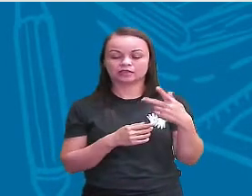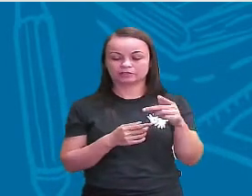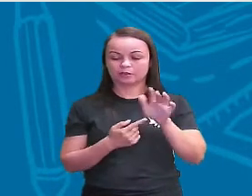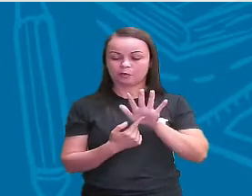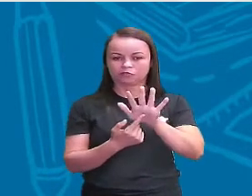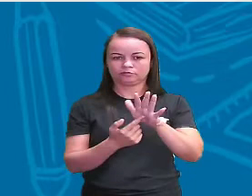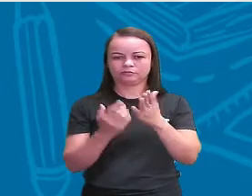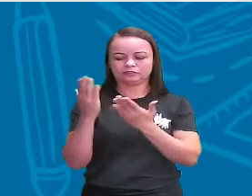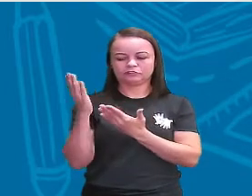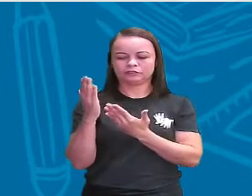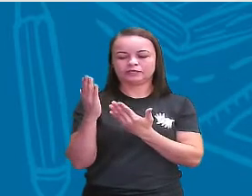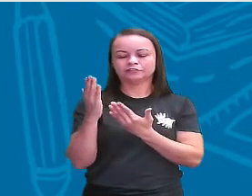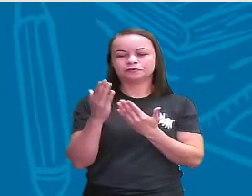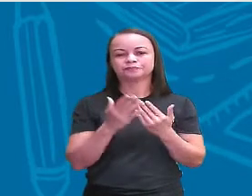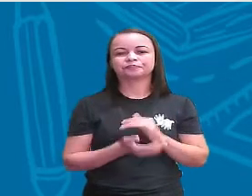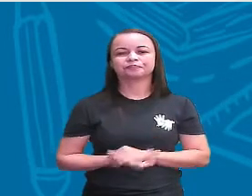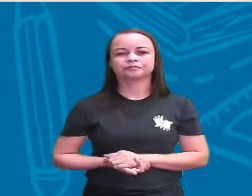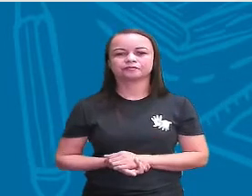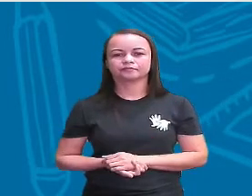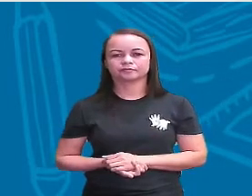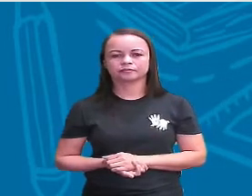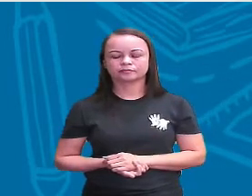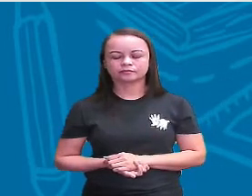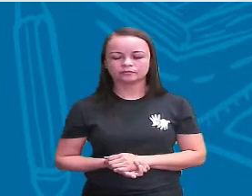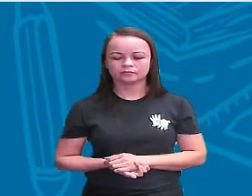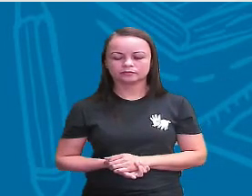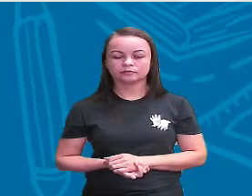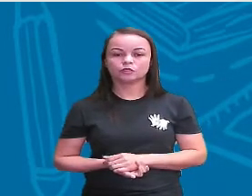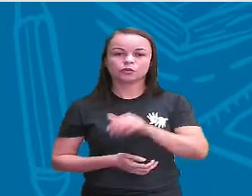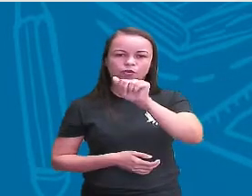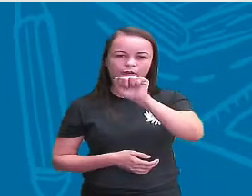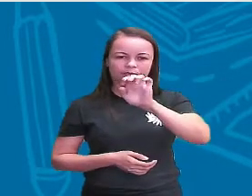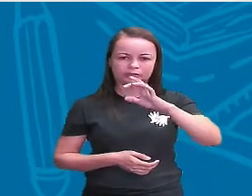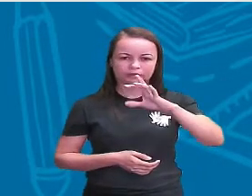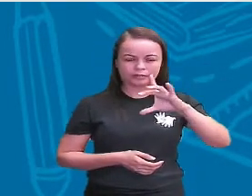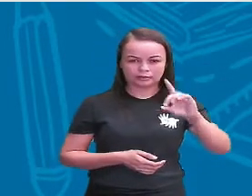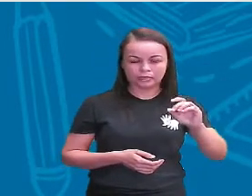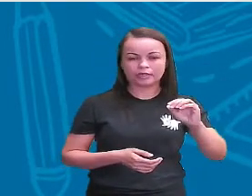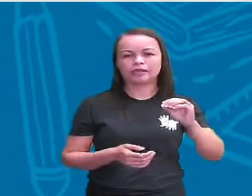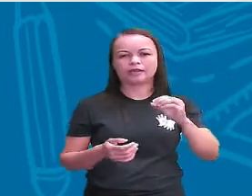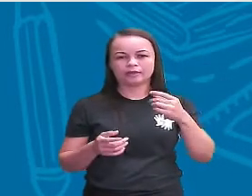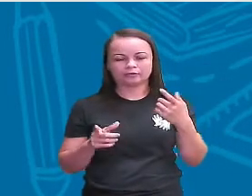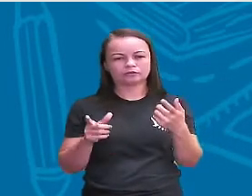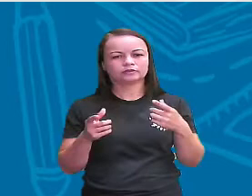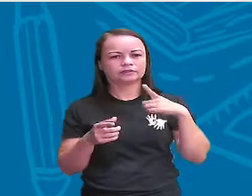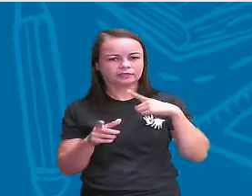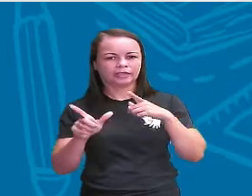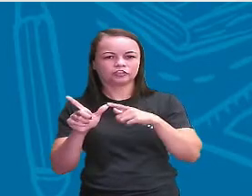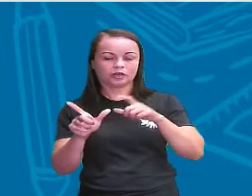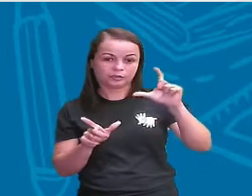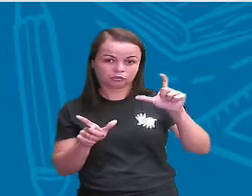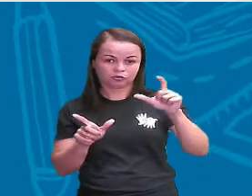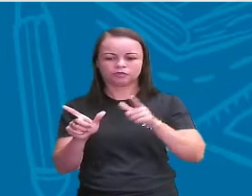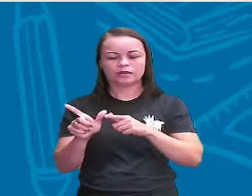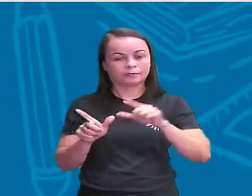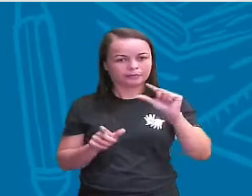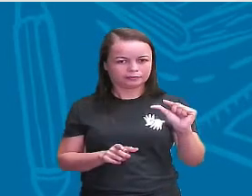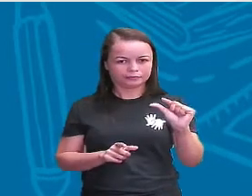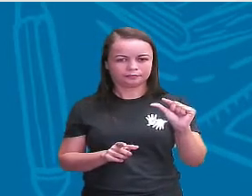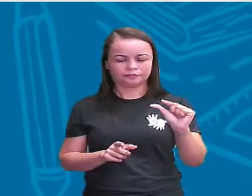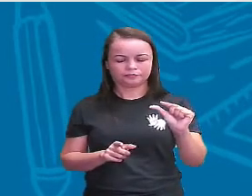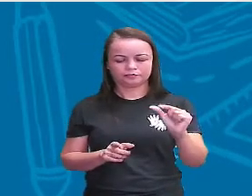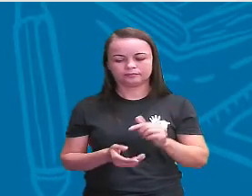para vocês agora. Então, o alfabeto ele é composto por letras maiúsculas e também letras